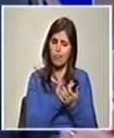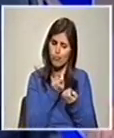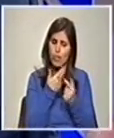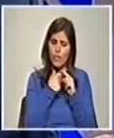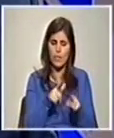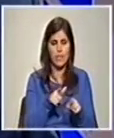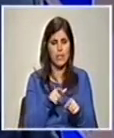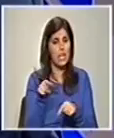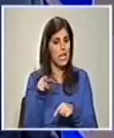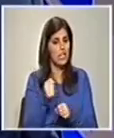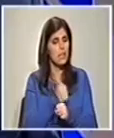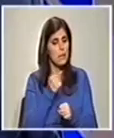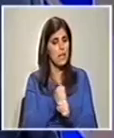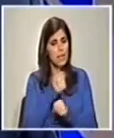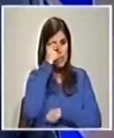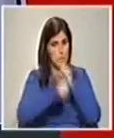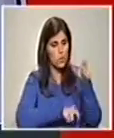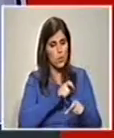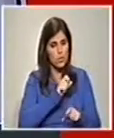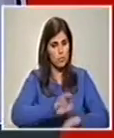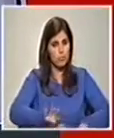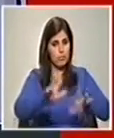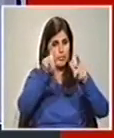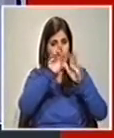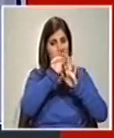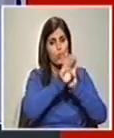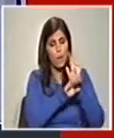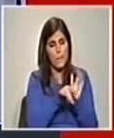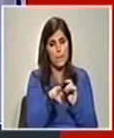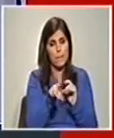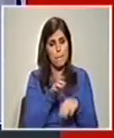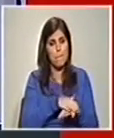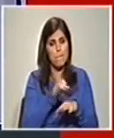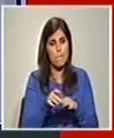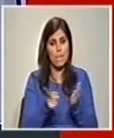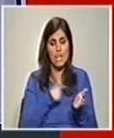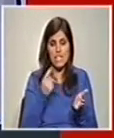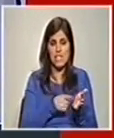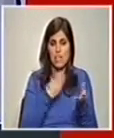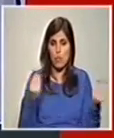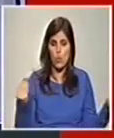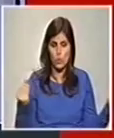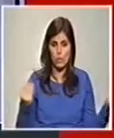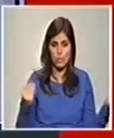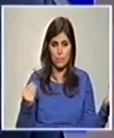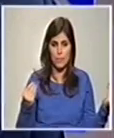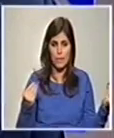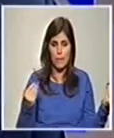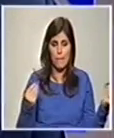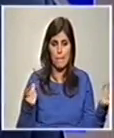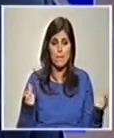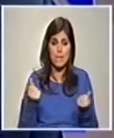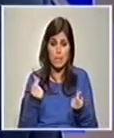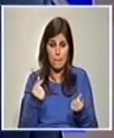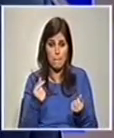vamos trabalhar com essas pessoas... Pode ser o êxito dos programas, pode ser também porque vamos a ver que é o que, muita, nós não atribuímos são prémios monetários. Não,